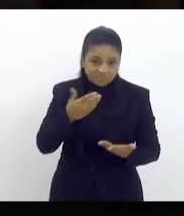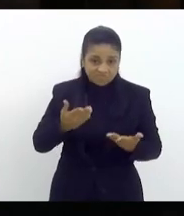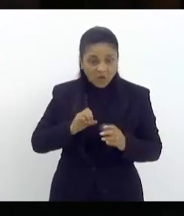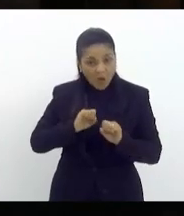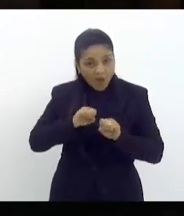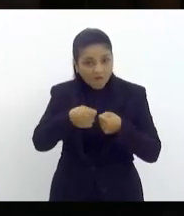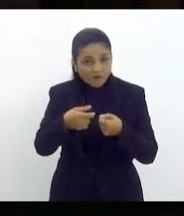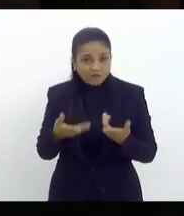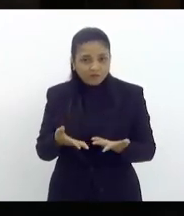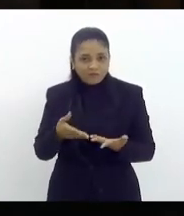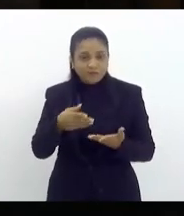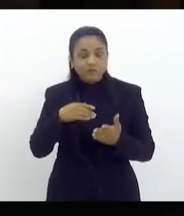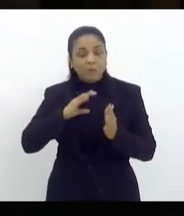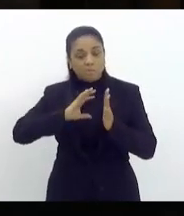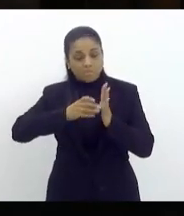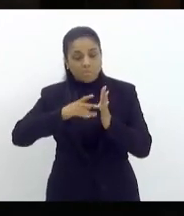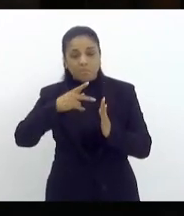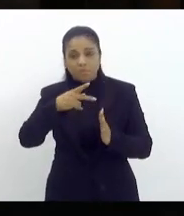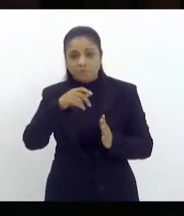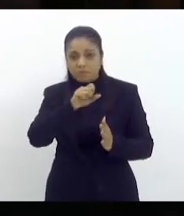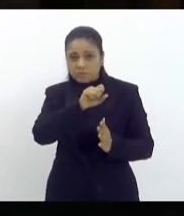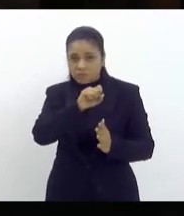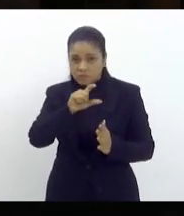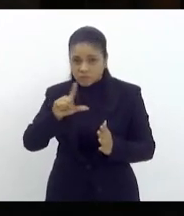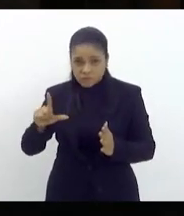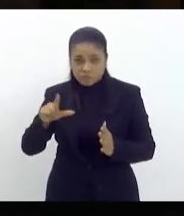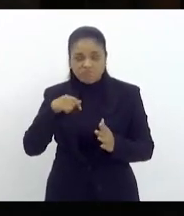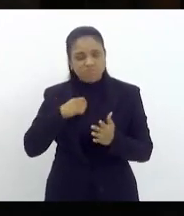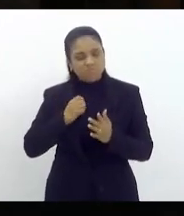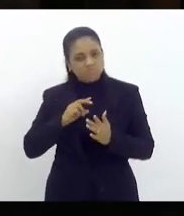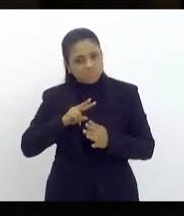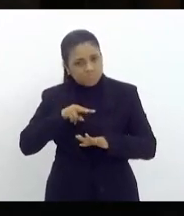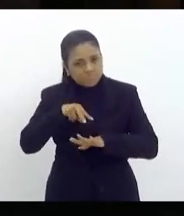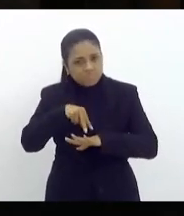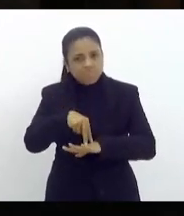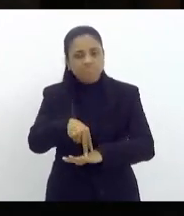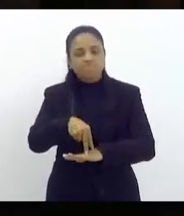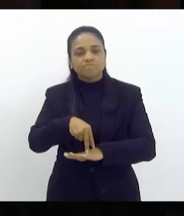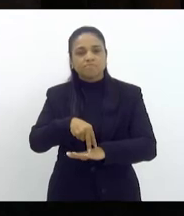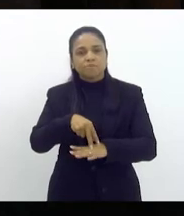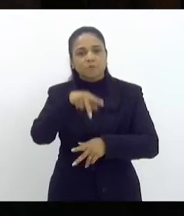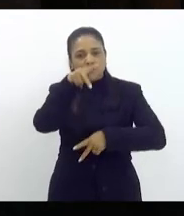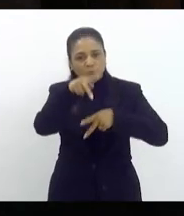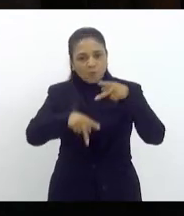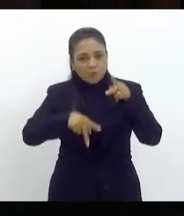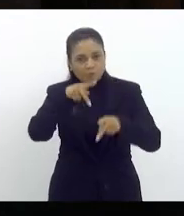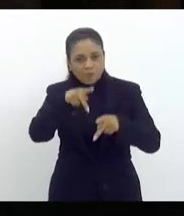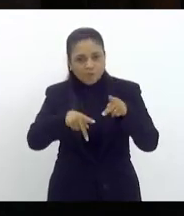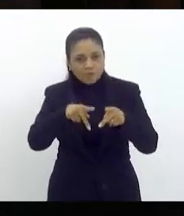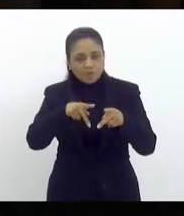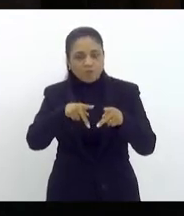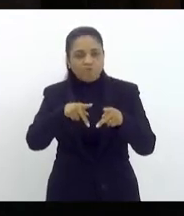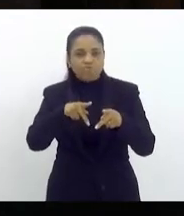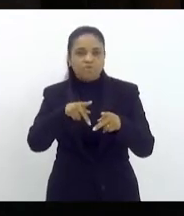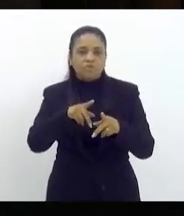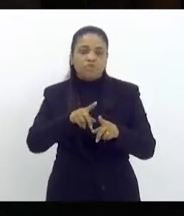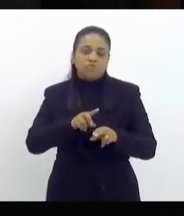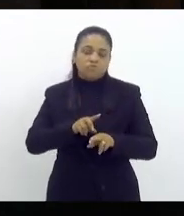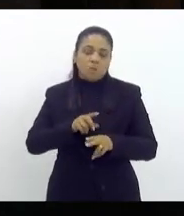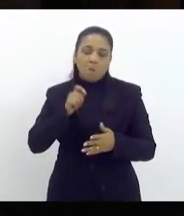que nós do PSOL continuaremos firme para que o povo não pague por suas